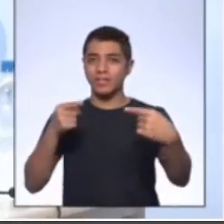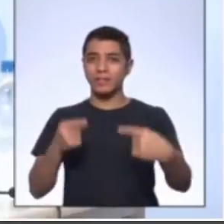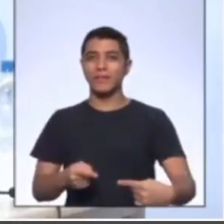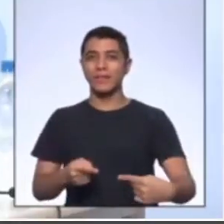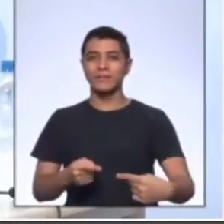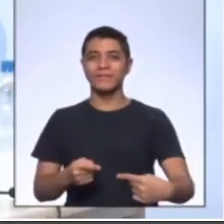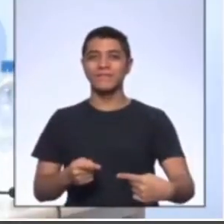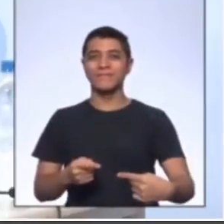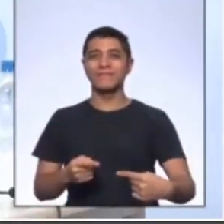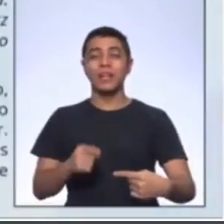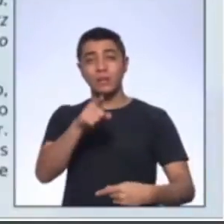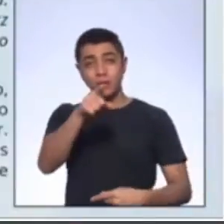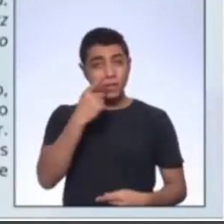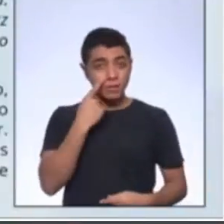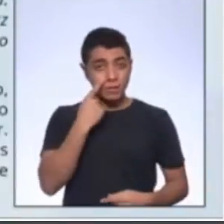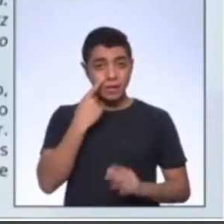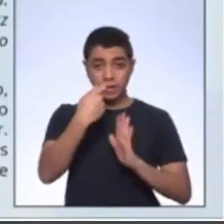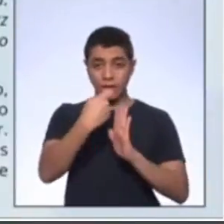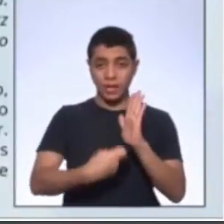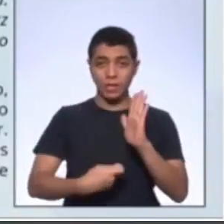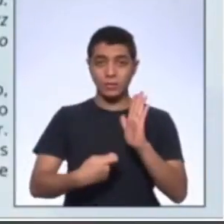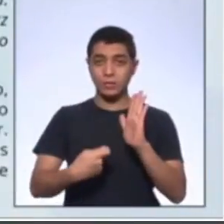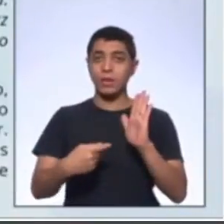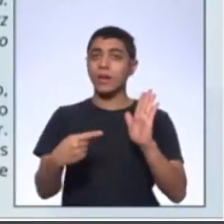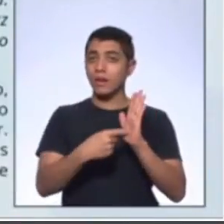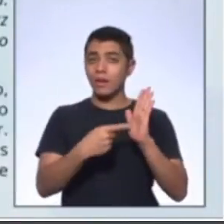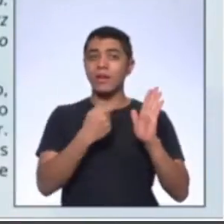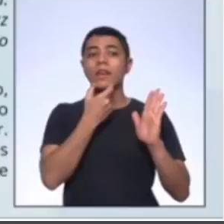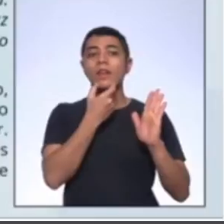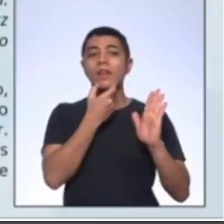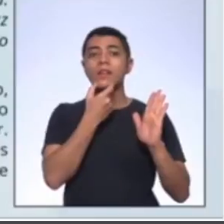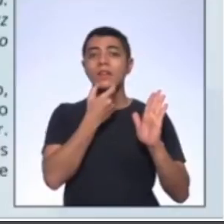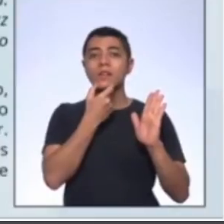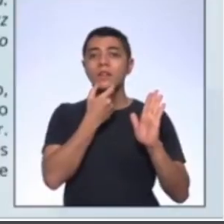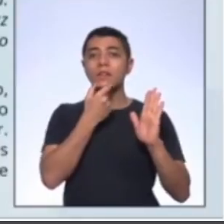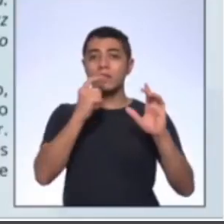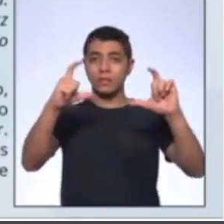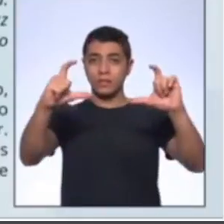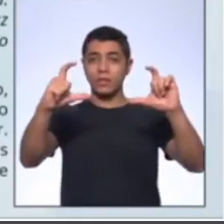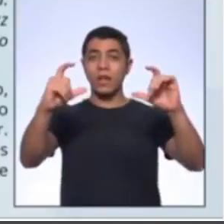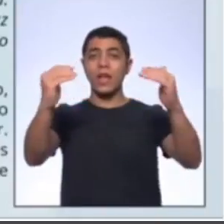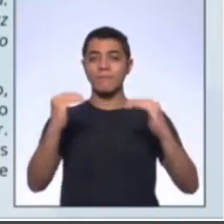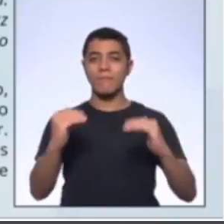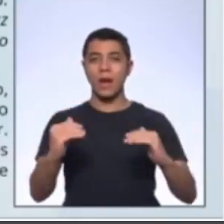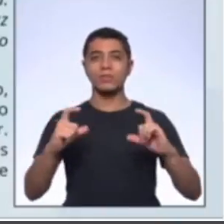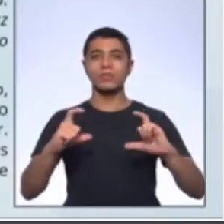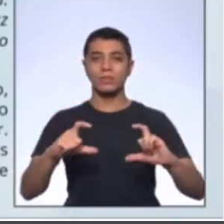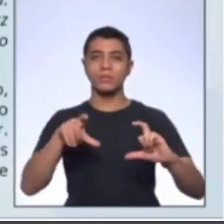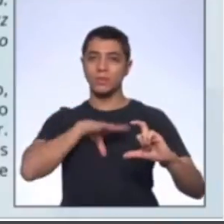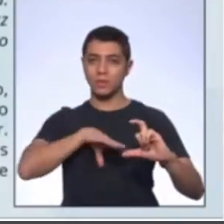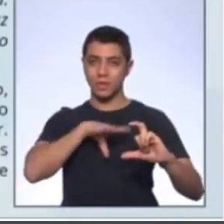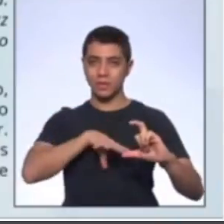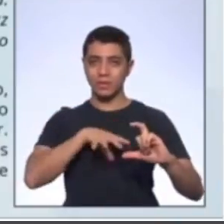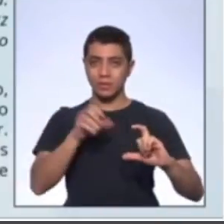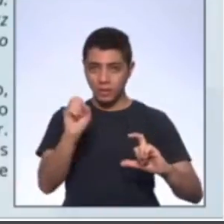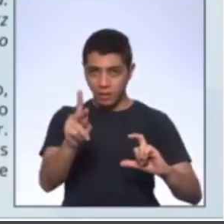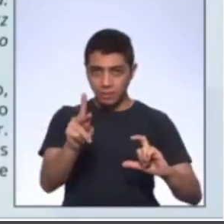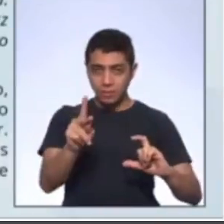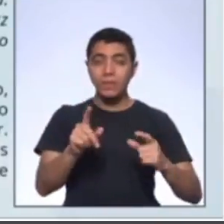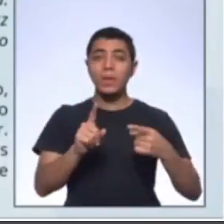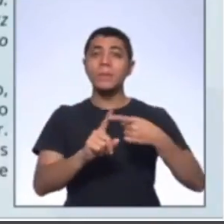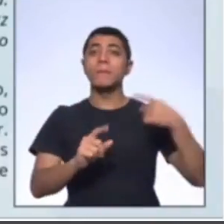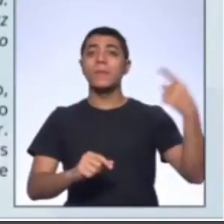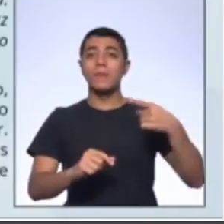desafio vocês vão ler esse texto em inglês e a tradução está lá embaixo para vocês eu vou ler o texto em inglês para a gente